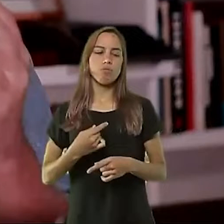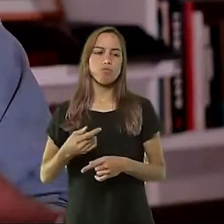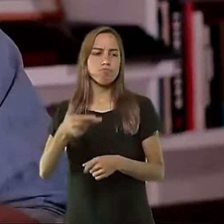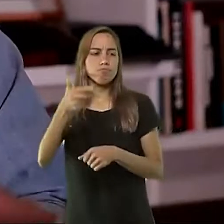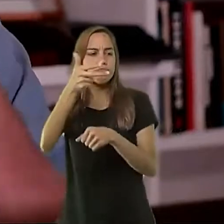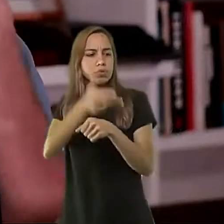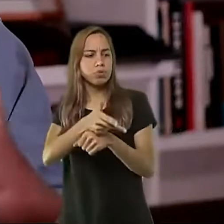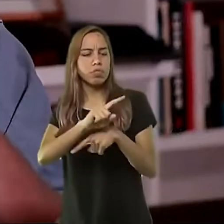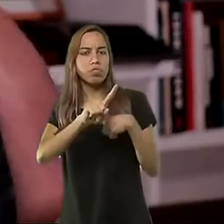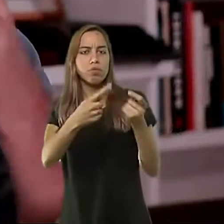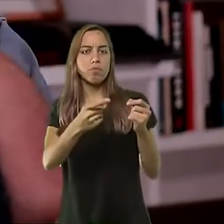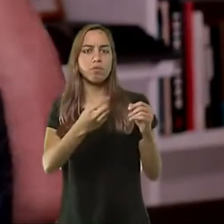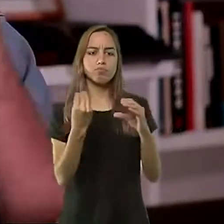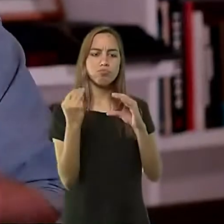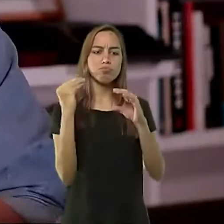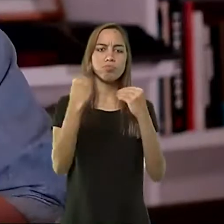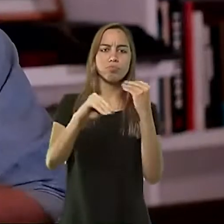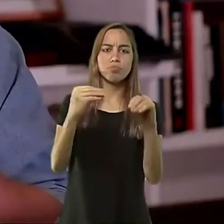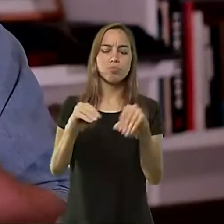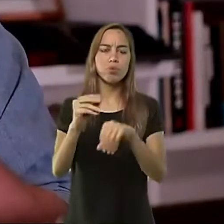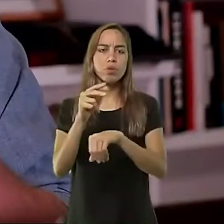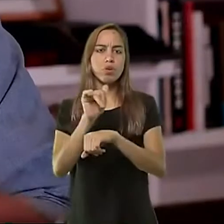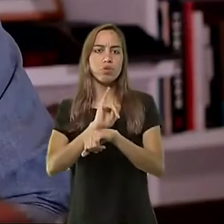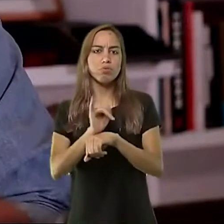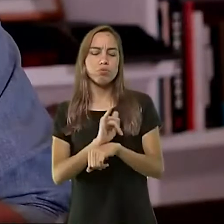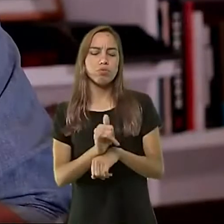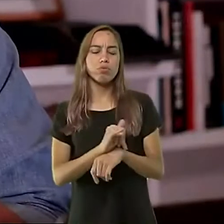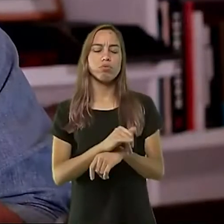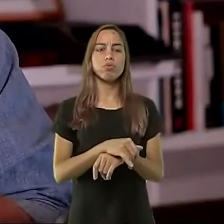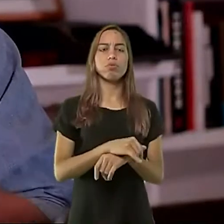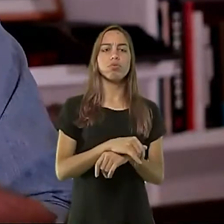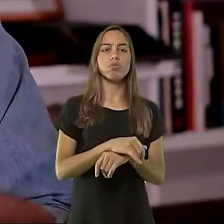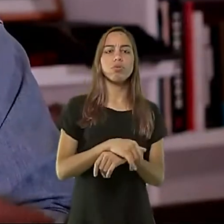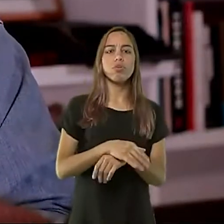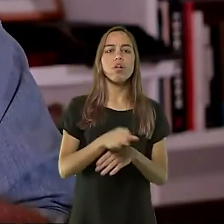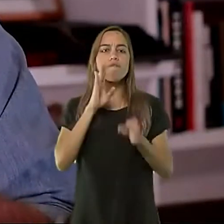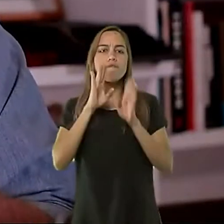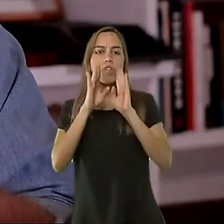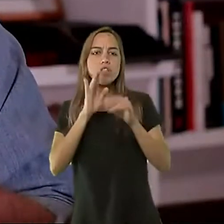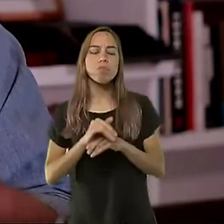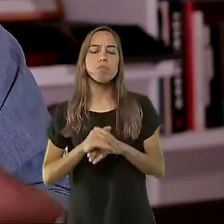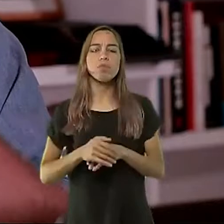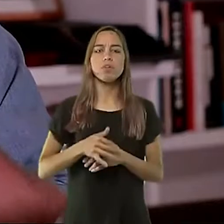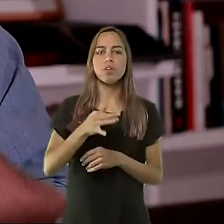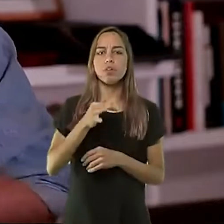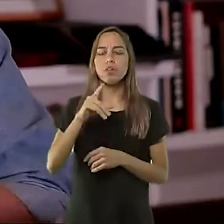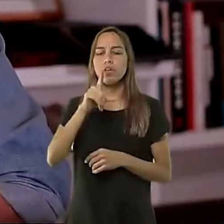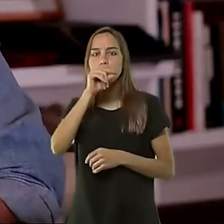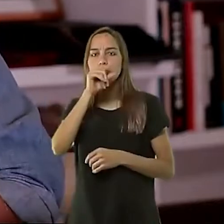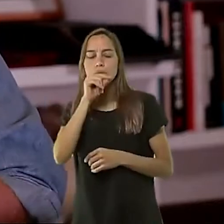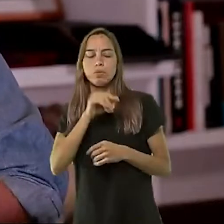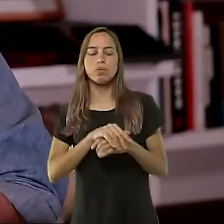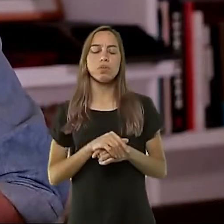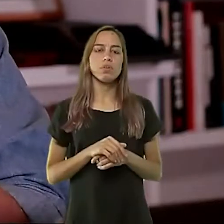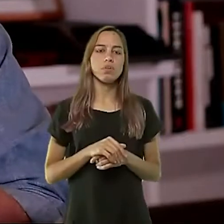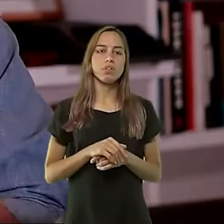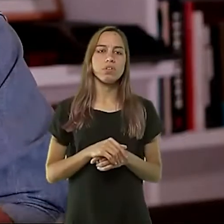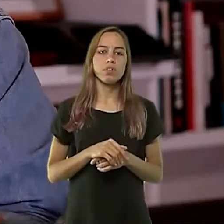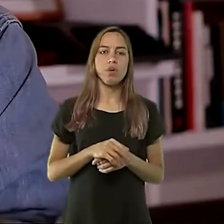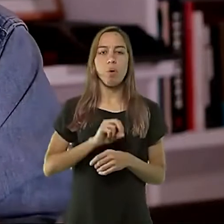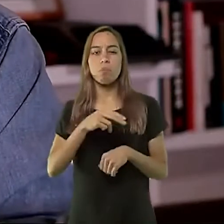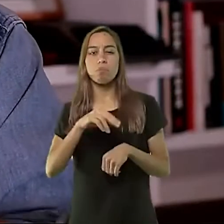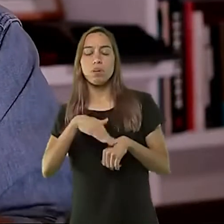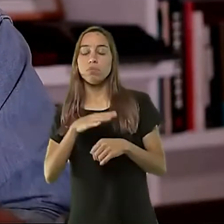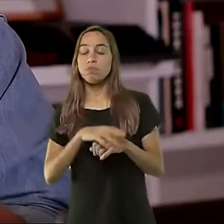mundo virtual, no Facebook, no Twitter, no Instagram, há mais ou menos uns 20 anos ou mais. Então você que está aí nos assistindo